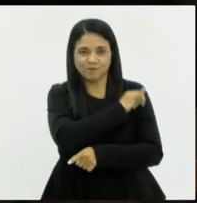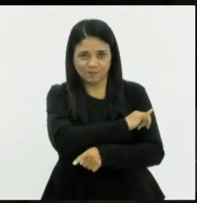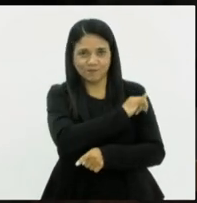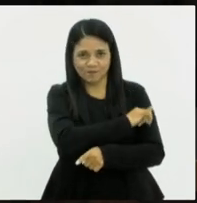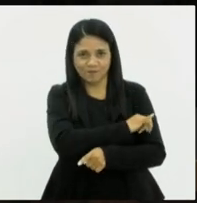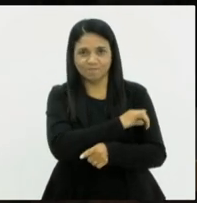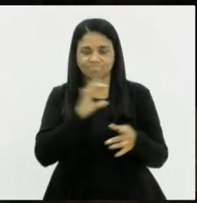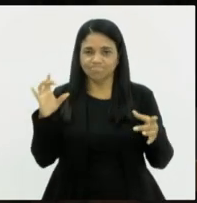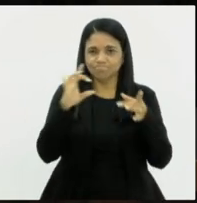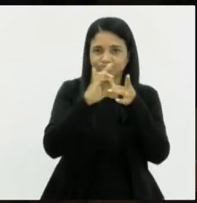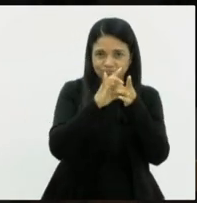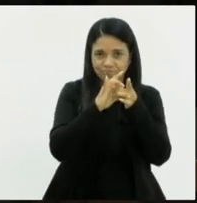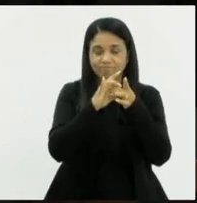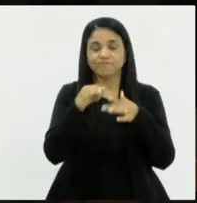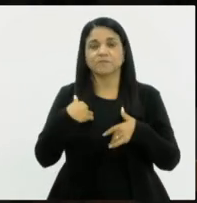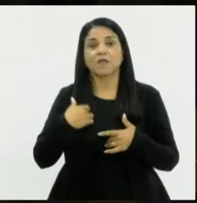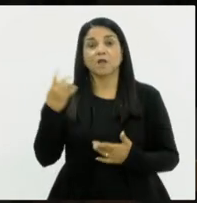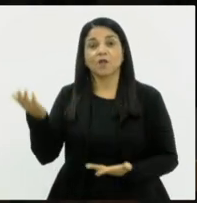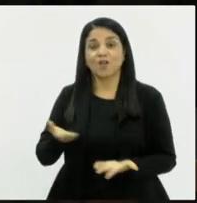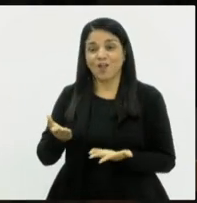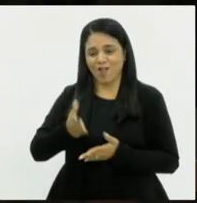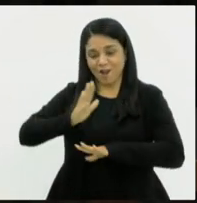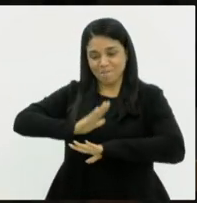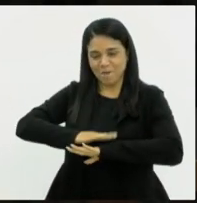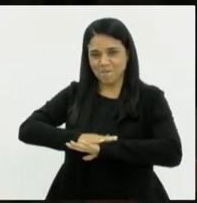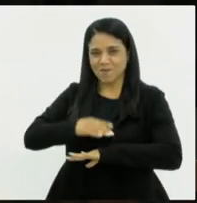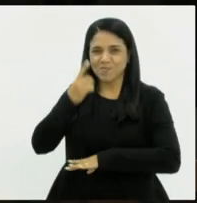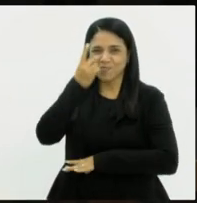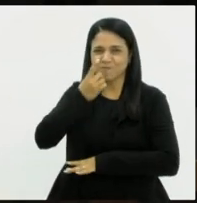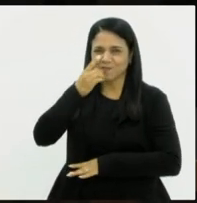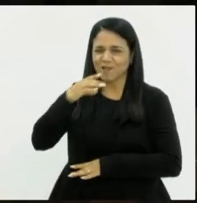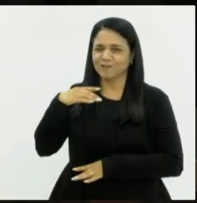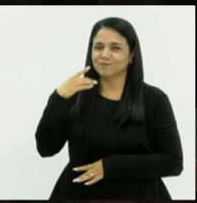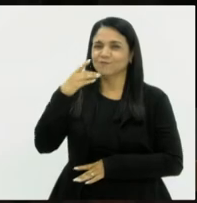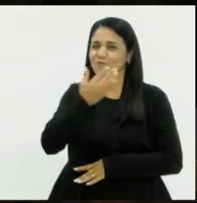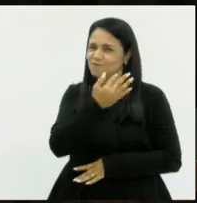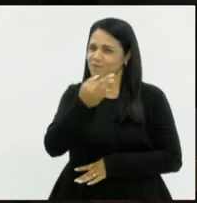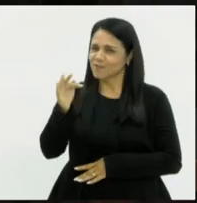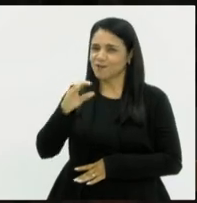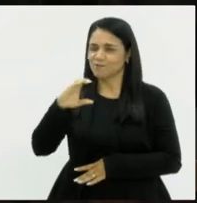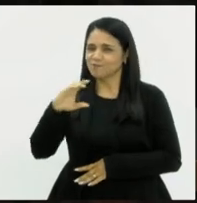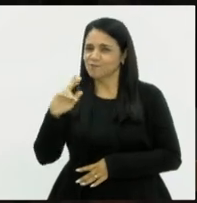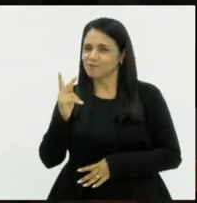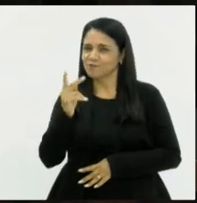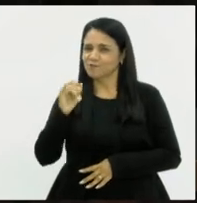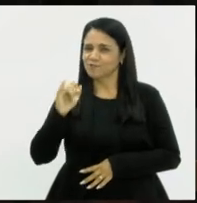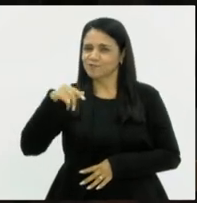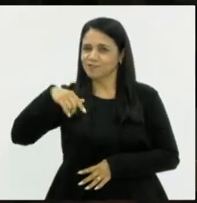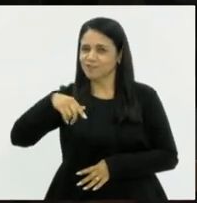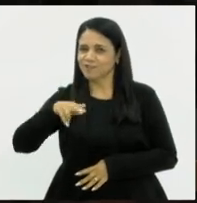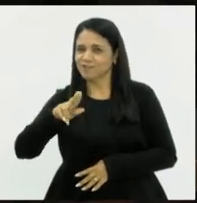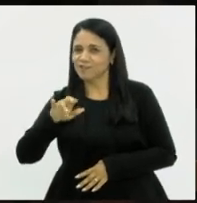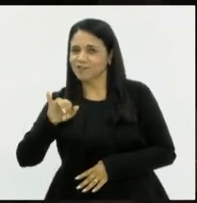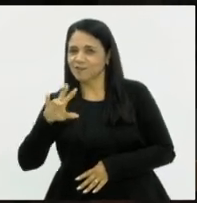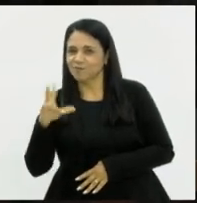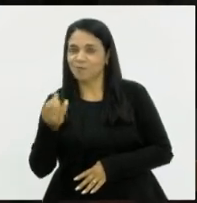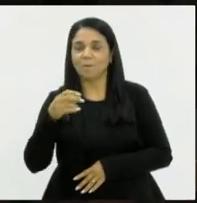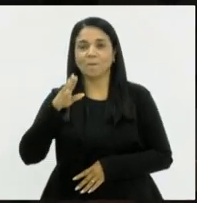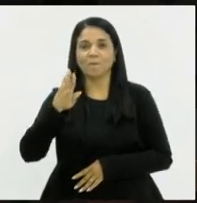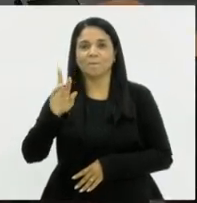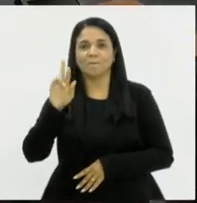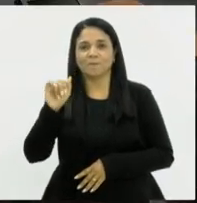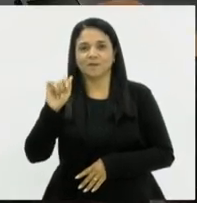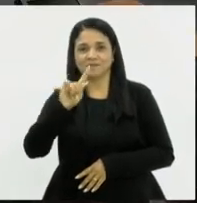do meu deputado federal, Chiquinho Brazão, aqui. Uma palavra, meu deputado